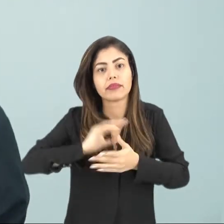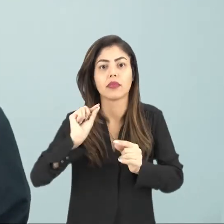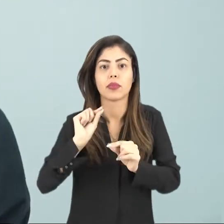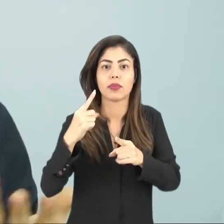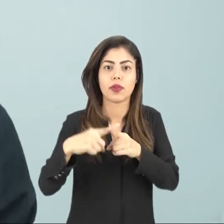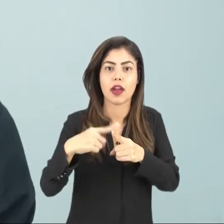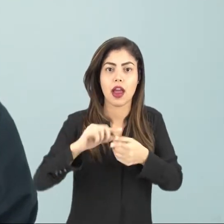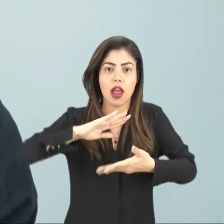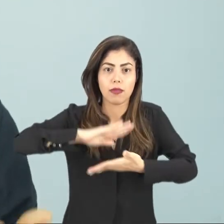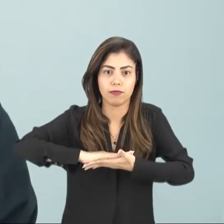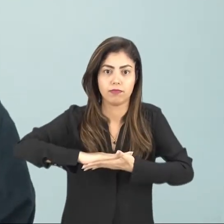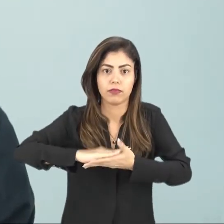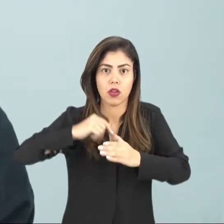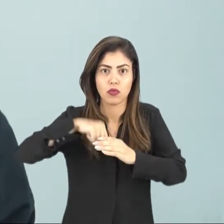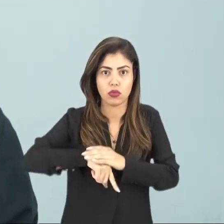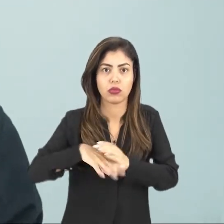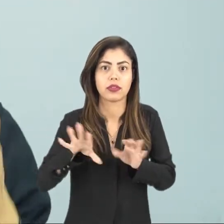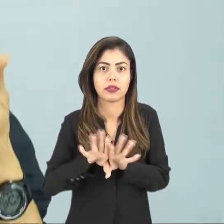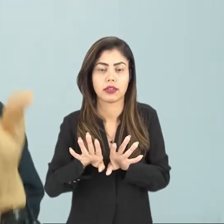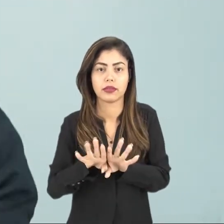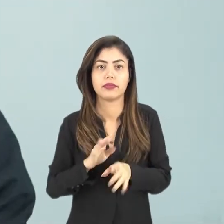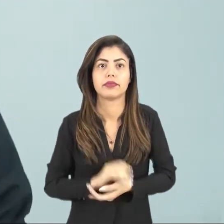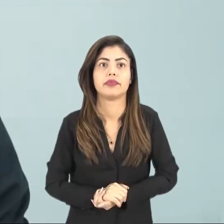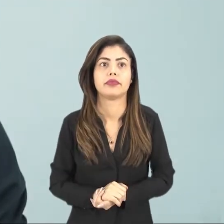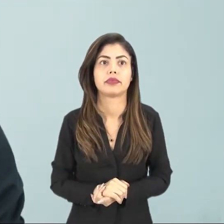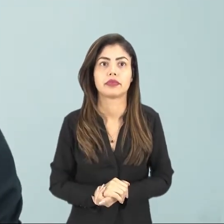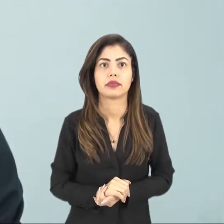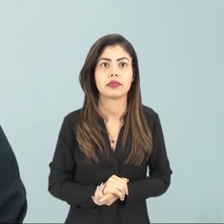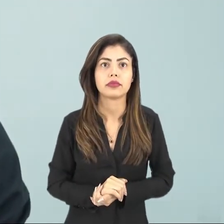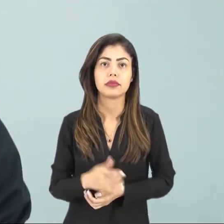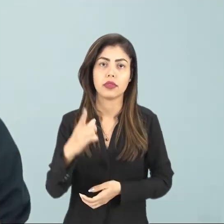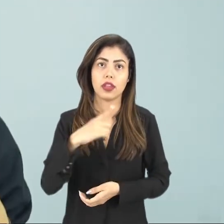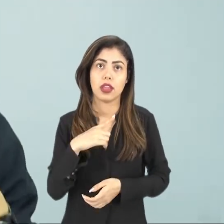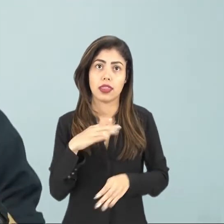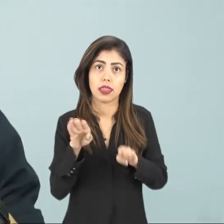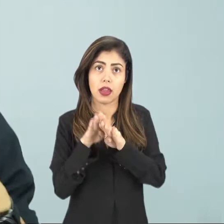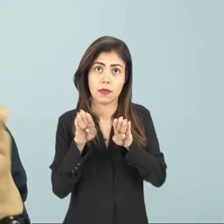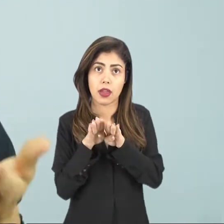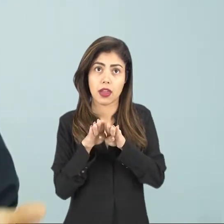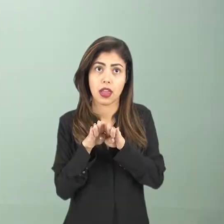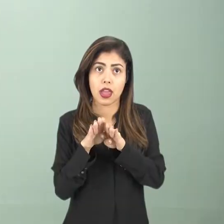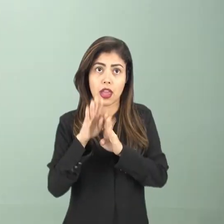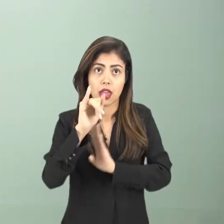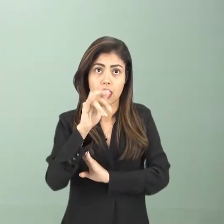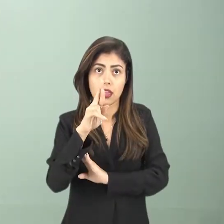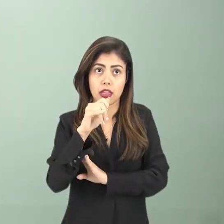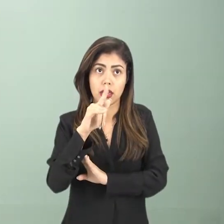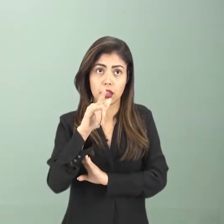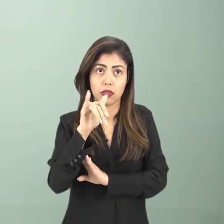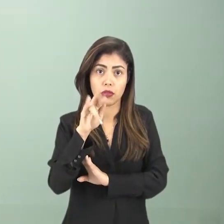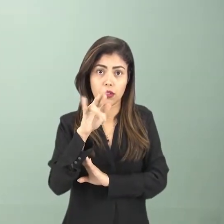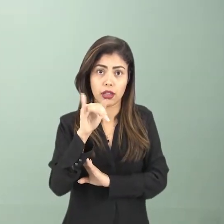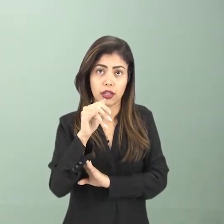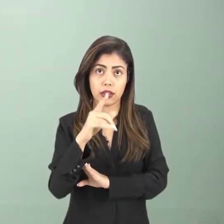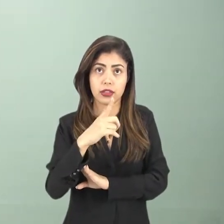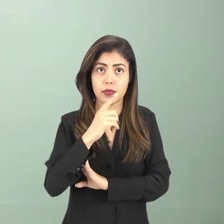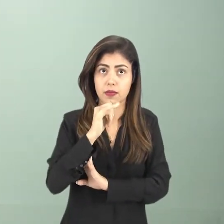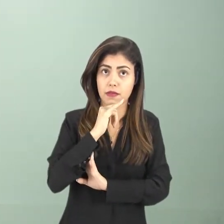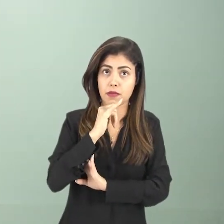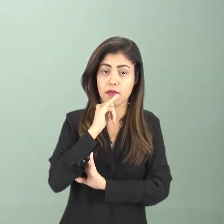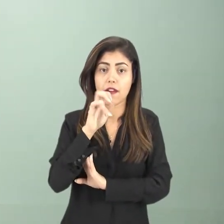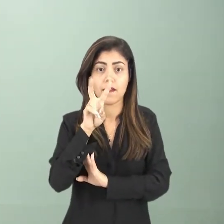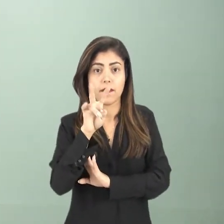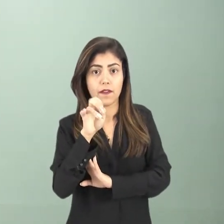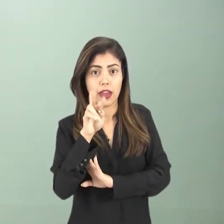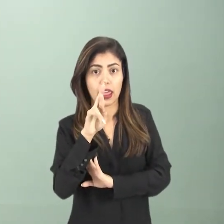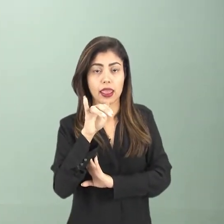são ossos ocos, ossos leves. E também nós vamos ter aqueles ossos irregulares, né? Os ossos da vértebra, por